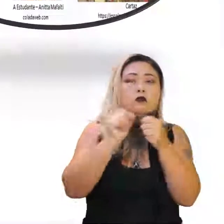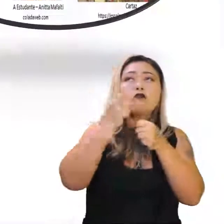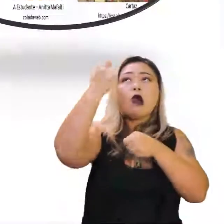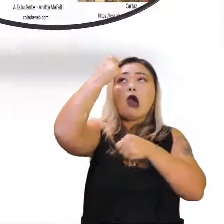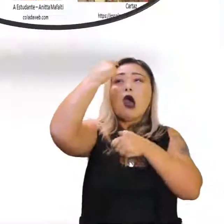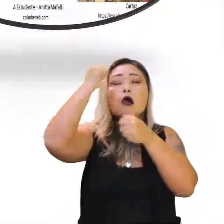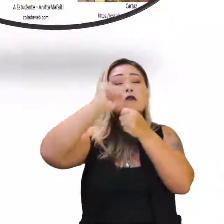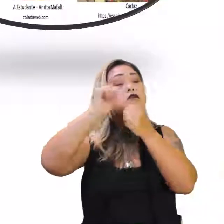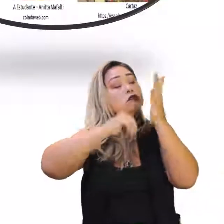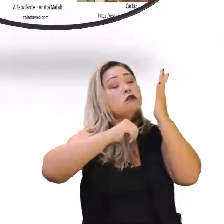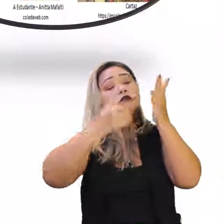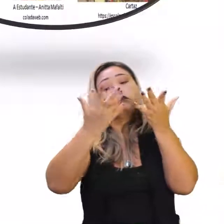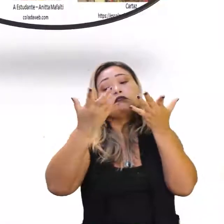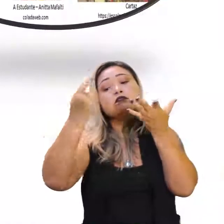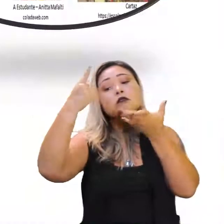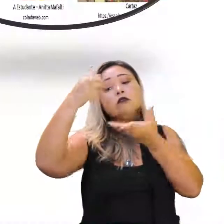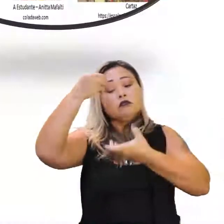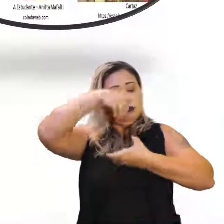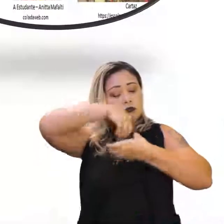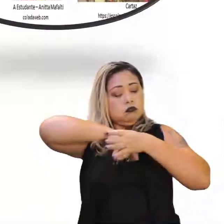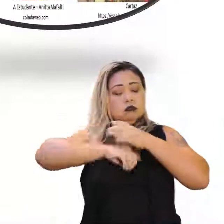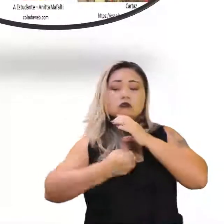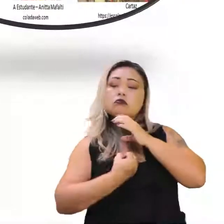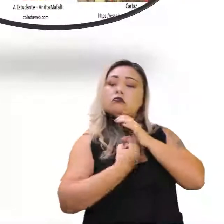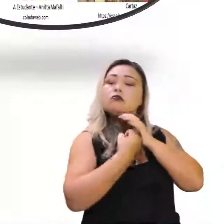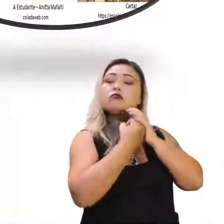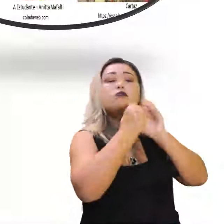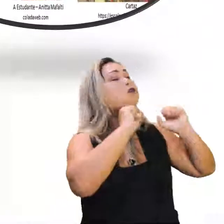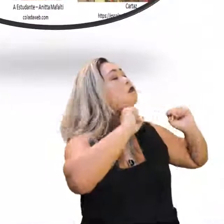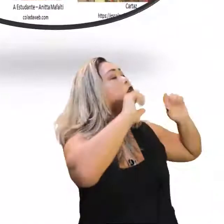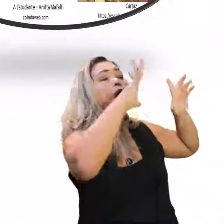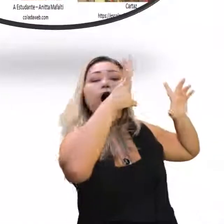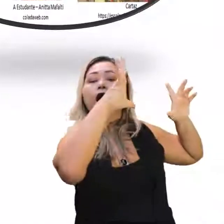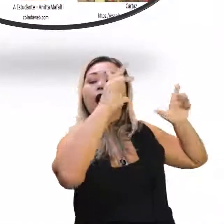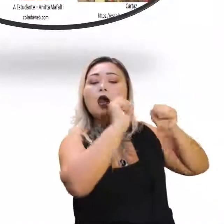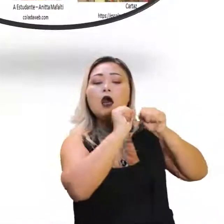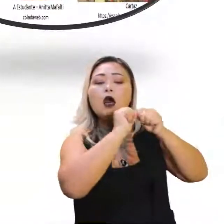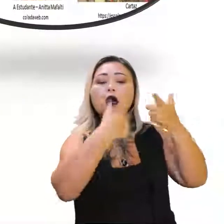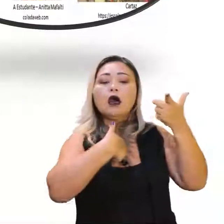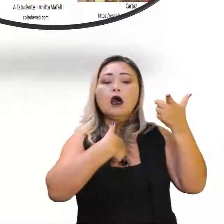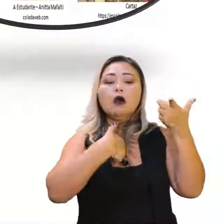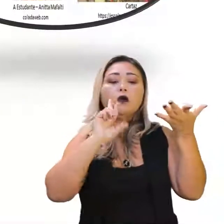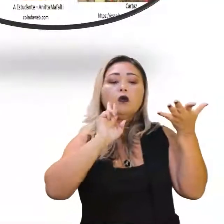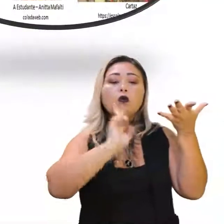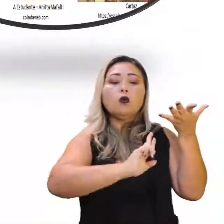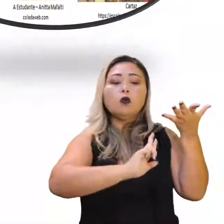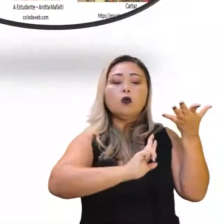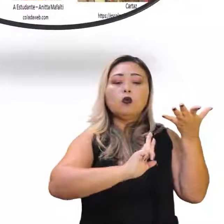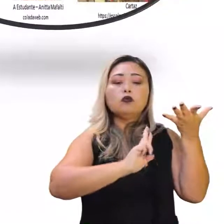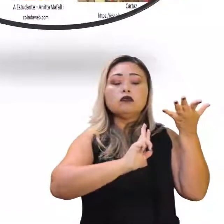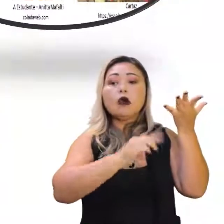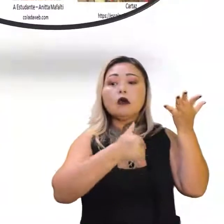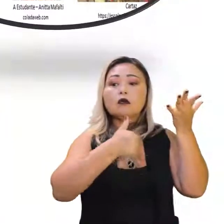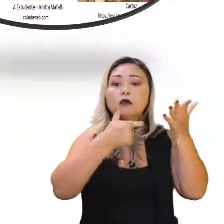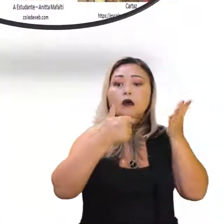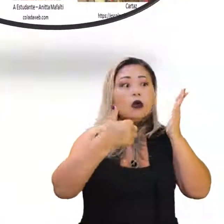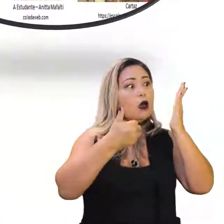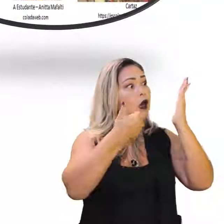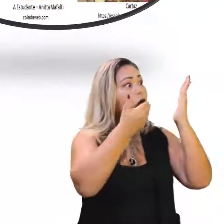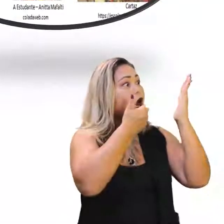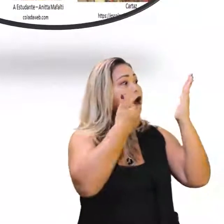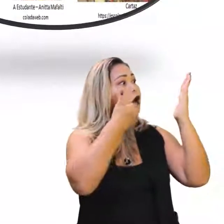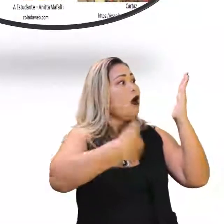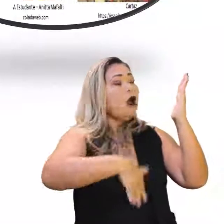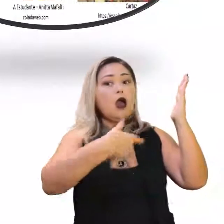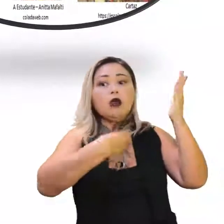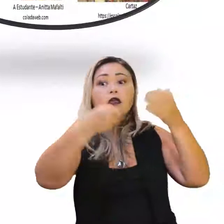racionalmente a sua expressão, Ou seja, representa formas de arte que resultam do impacto causado pela expressão